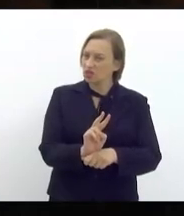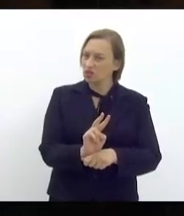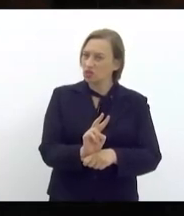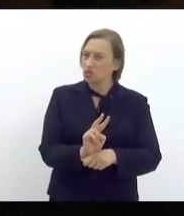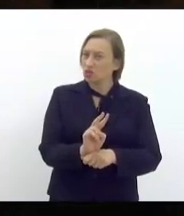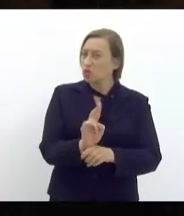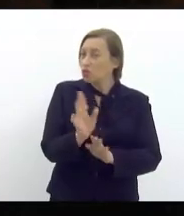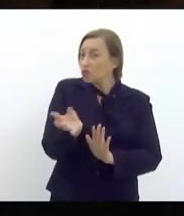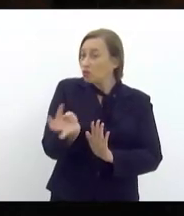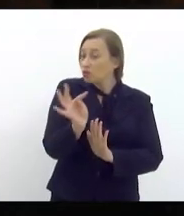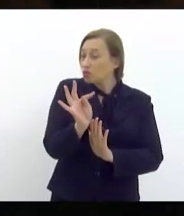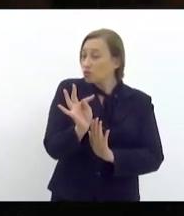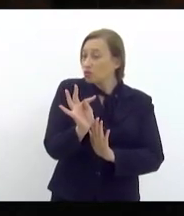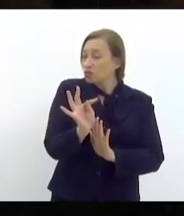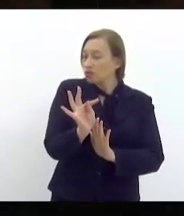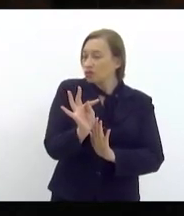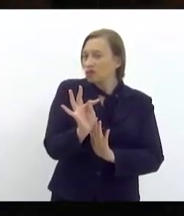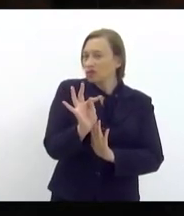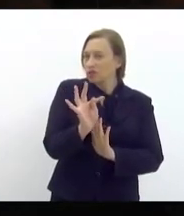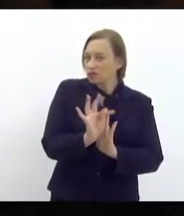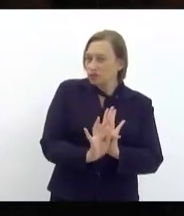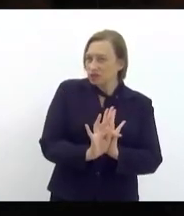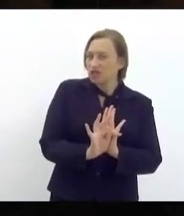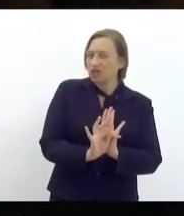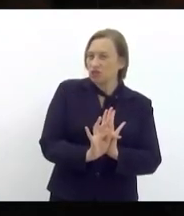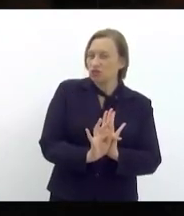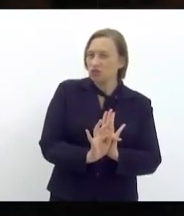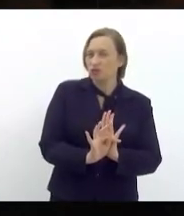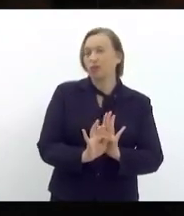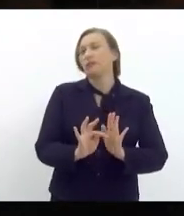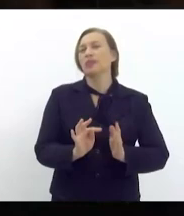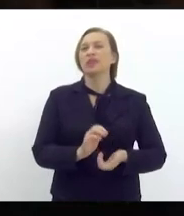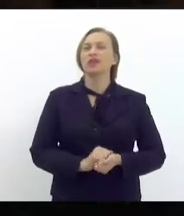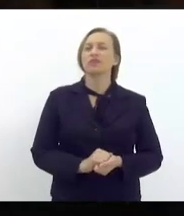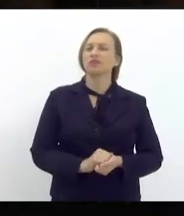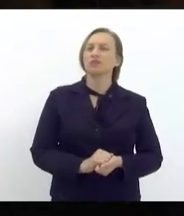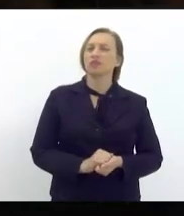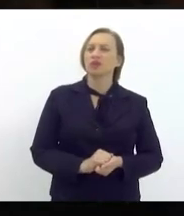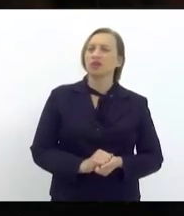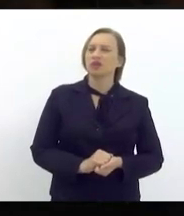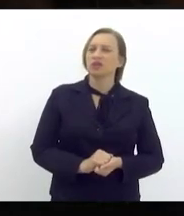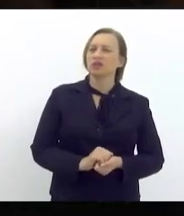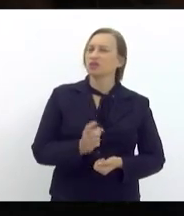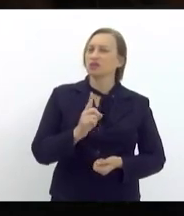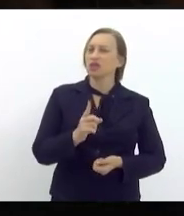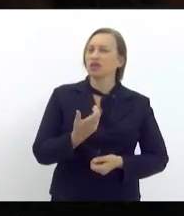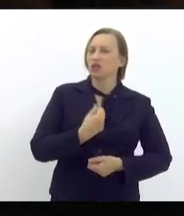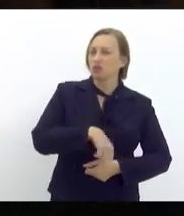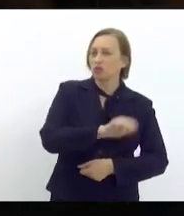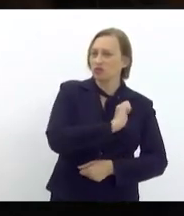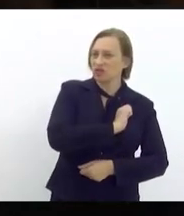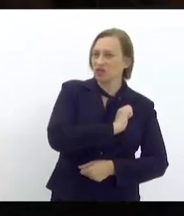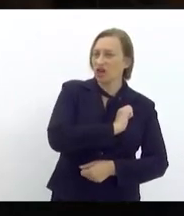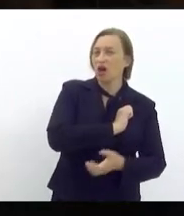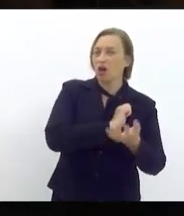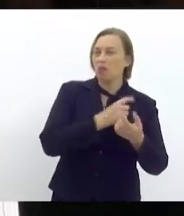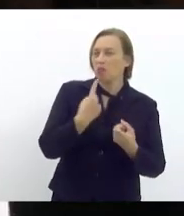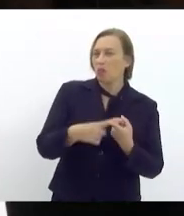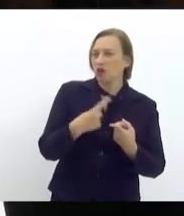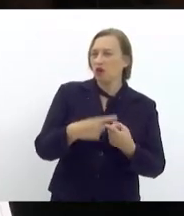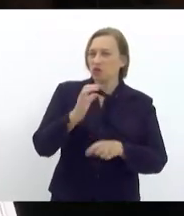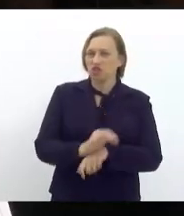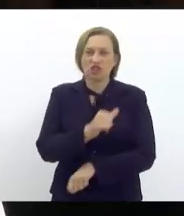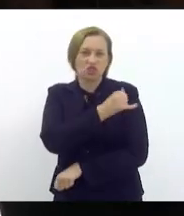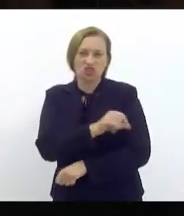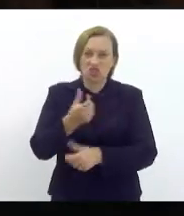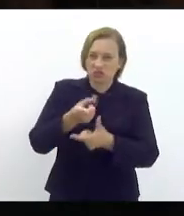texto que nos evoca um determinativo ou seja a gente não está no regime de recuperação fiscal porque o estado do Rio de Janeiro deve